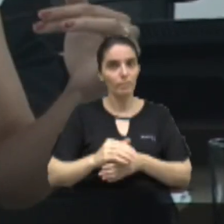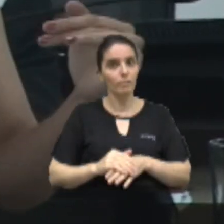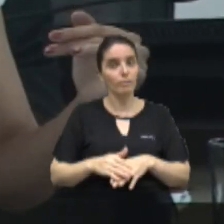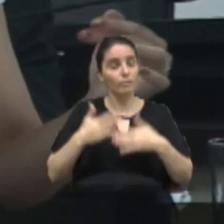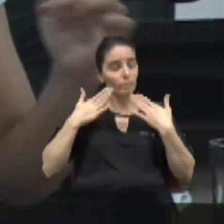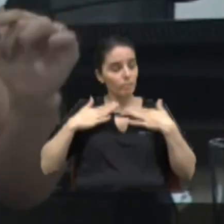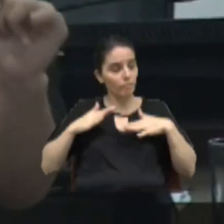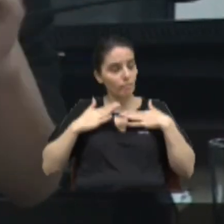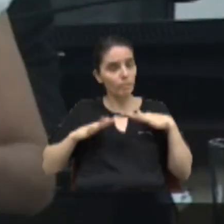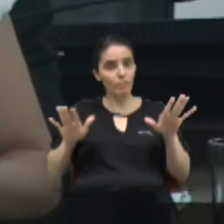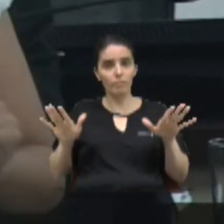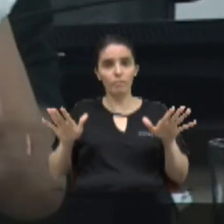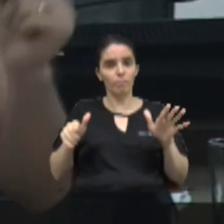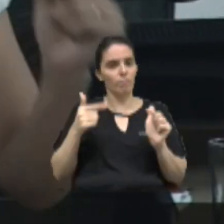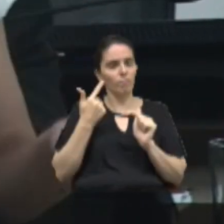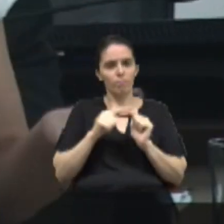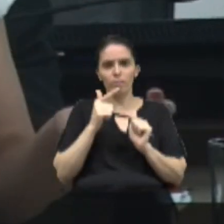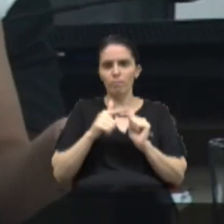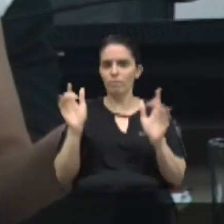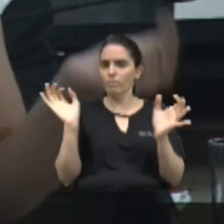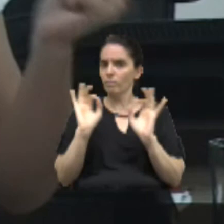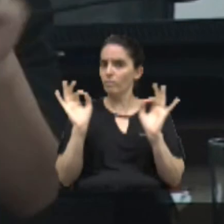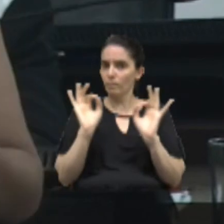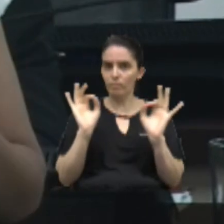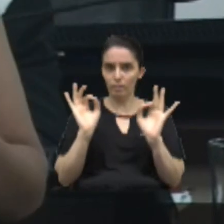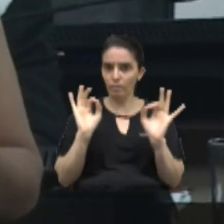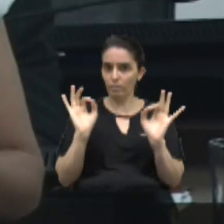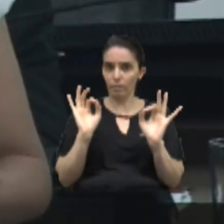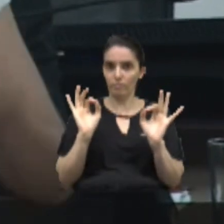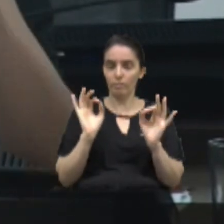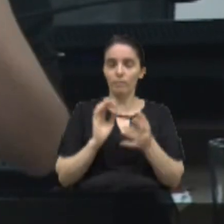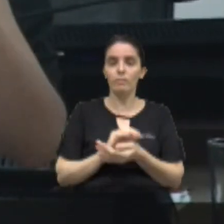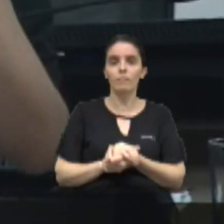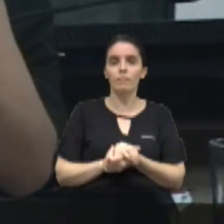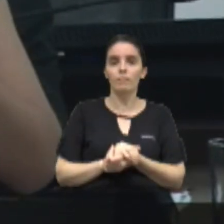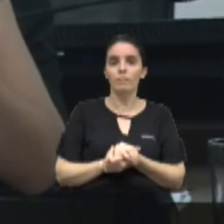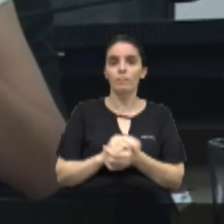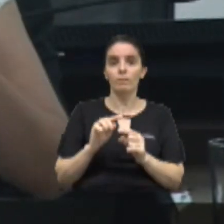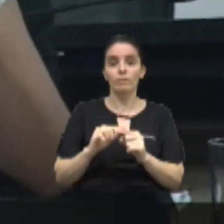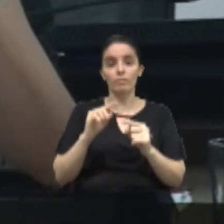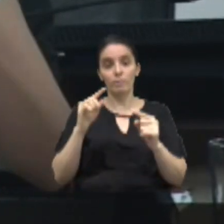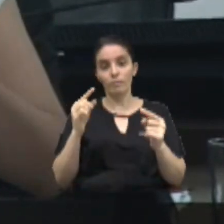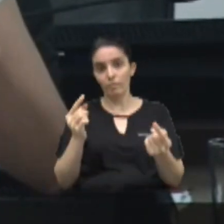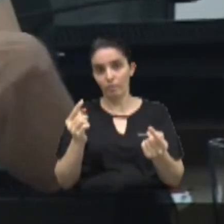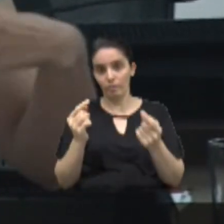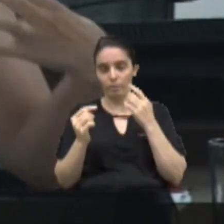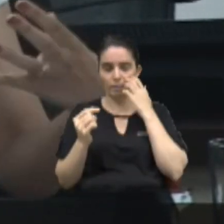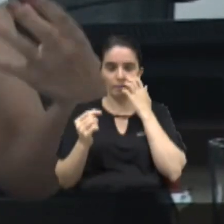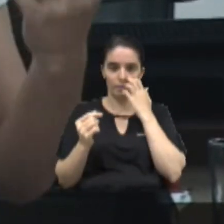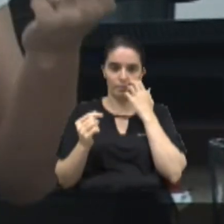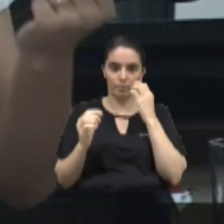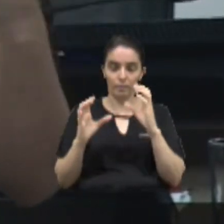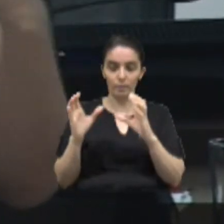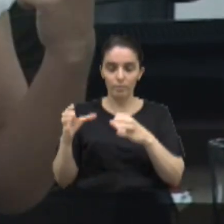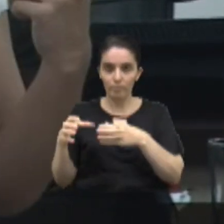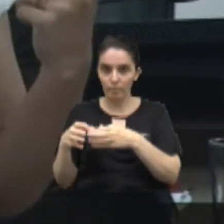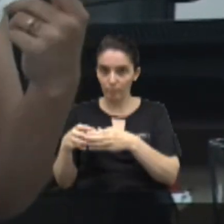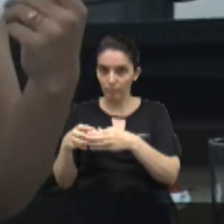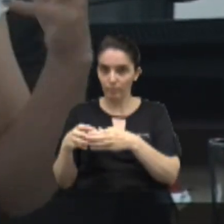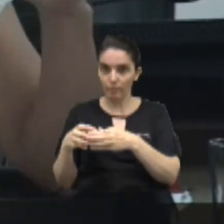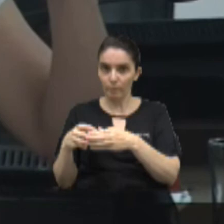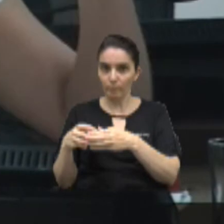tranquila, sem causar desequilíbrio governamental. Eis que as entidades tiveram